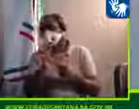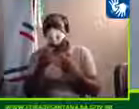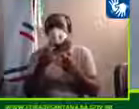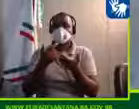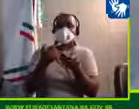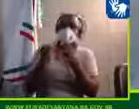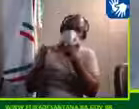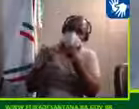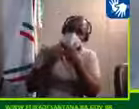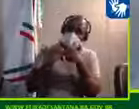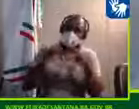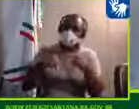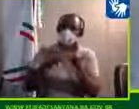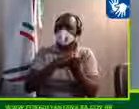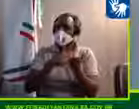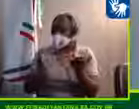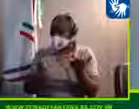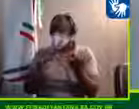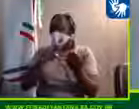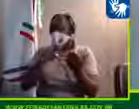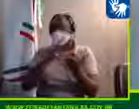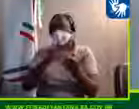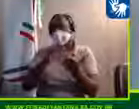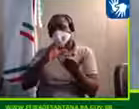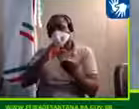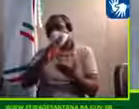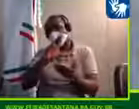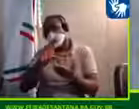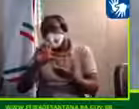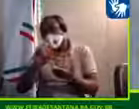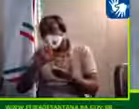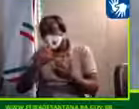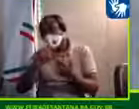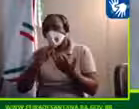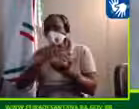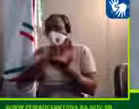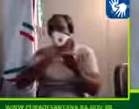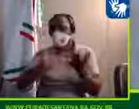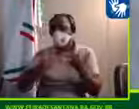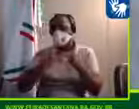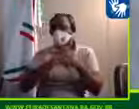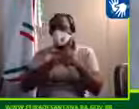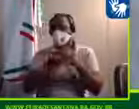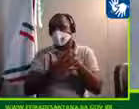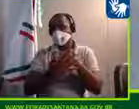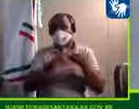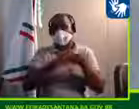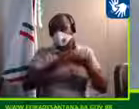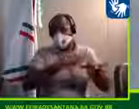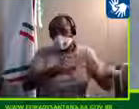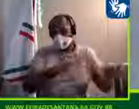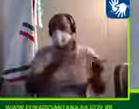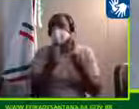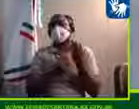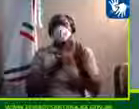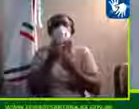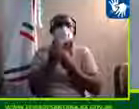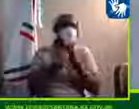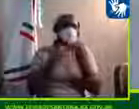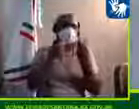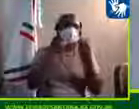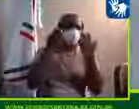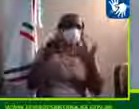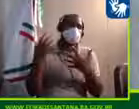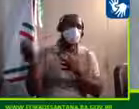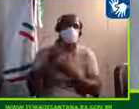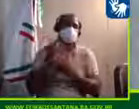saiu no sábado do Jornal Correio, desse impacto da cidade com relação aos casos e à transmissibilidade da Covid-19, existe